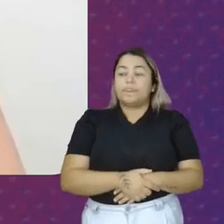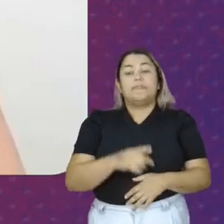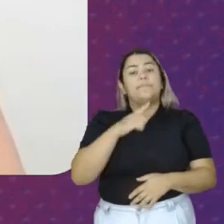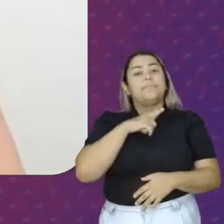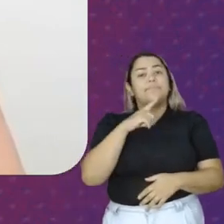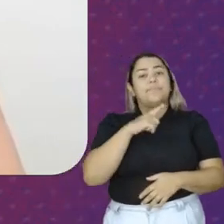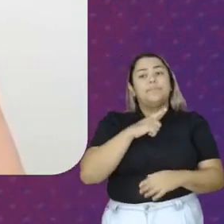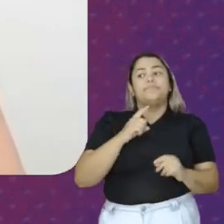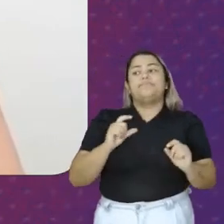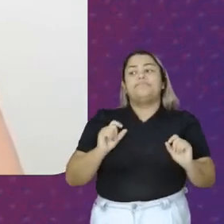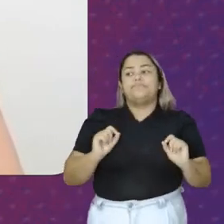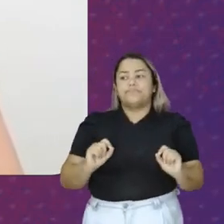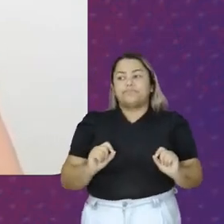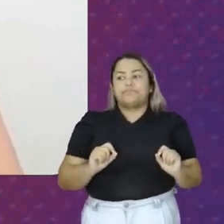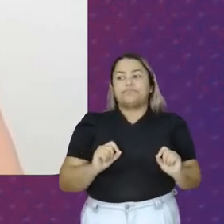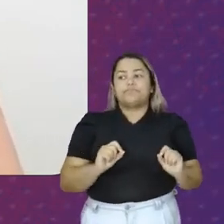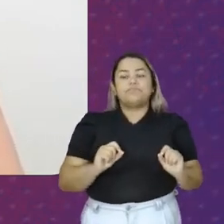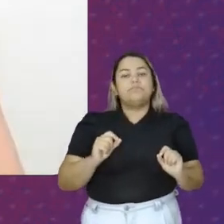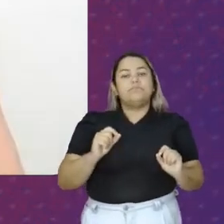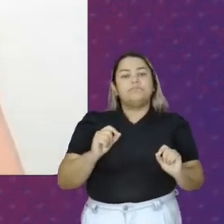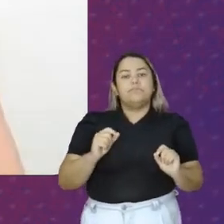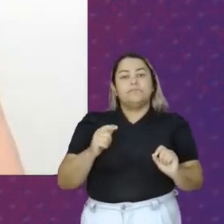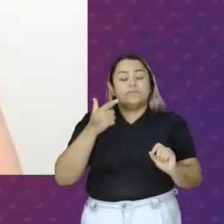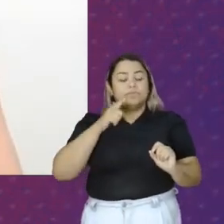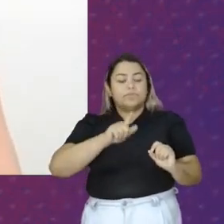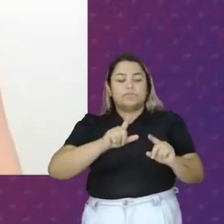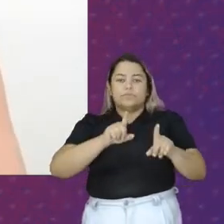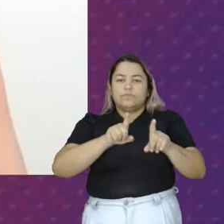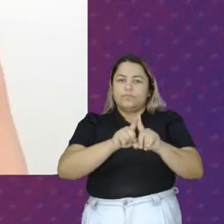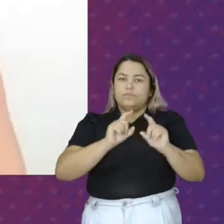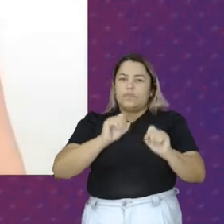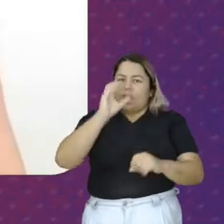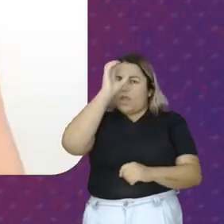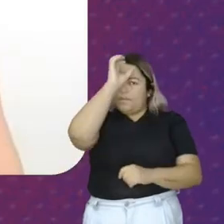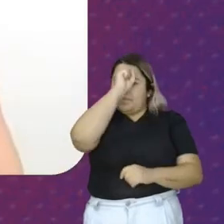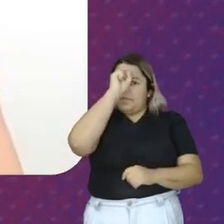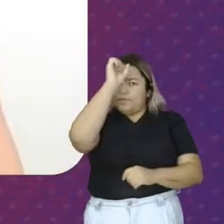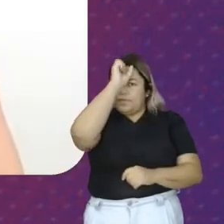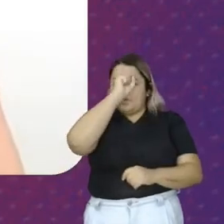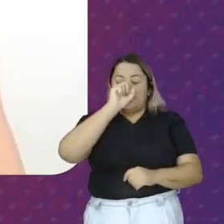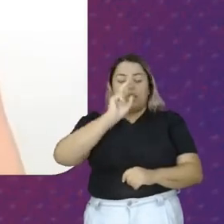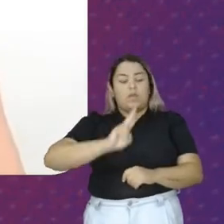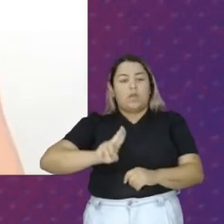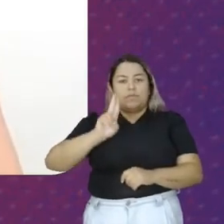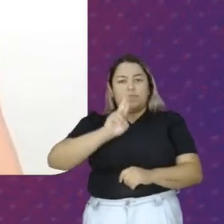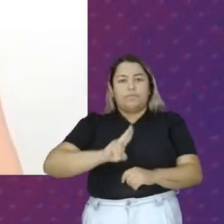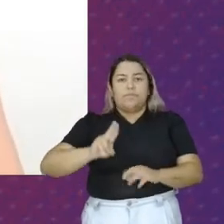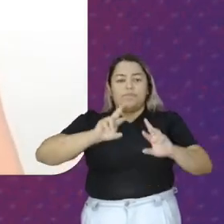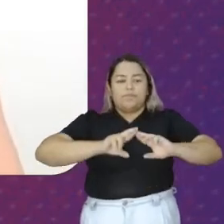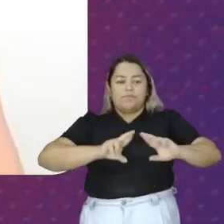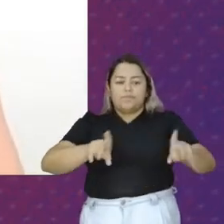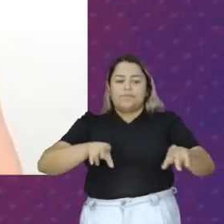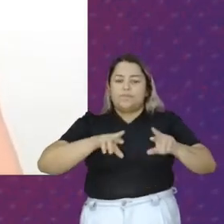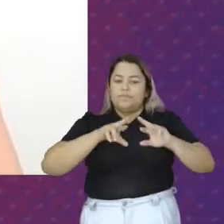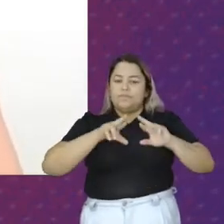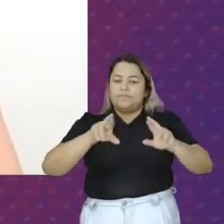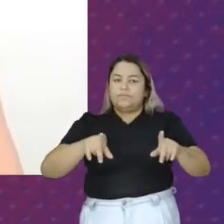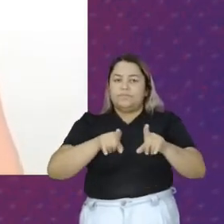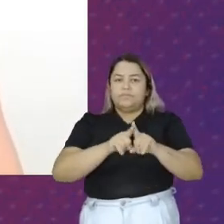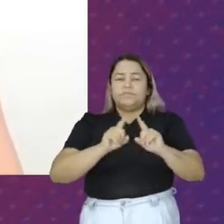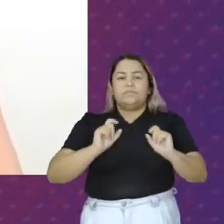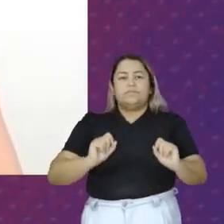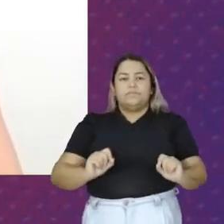tiveram, né, condições de aprender a utilizar diferentes recursos